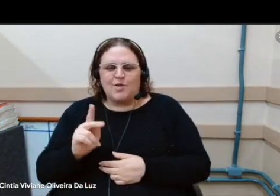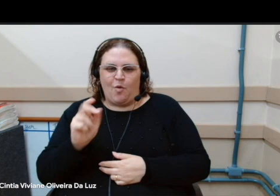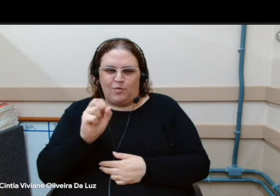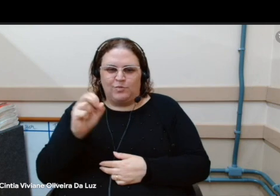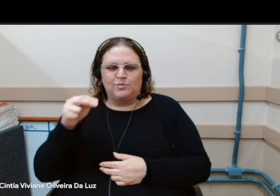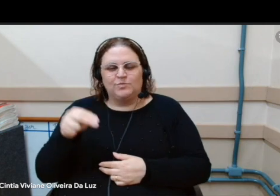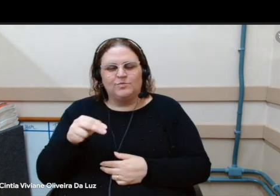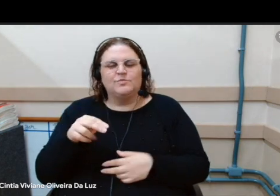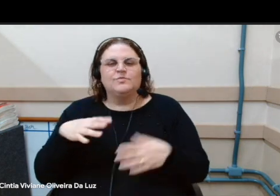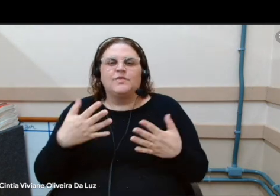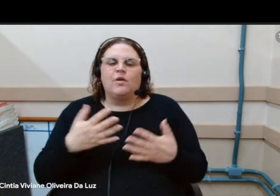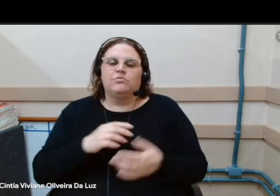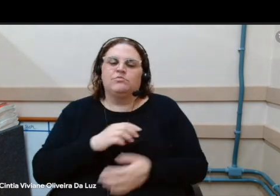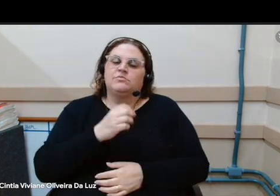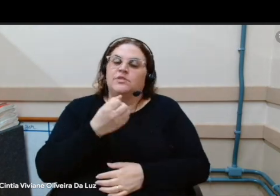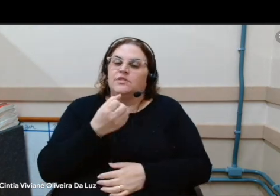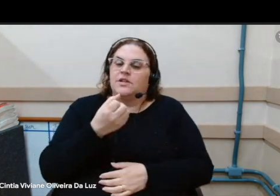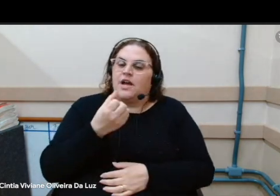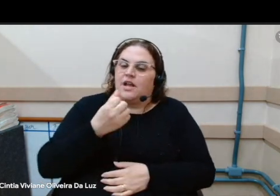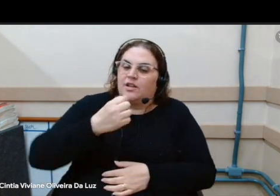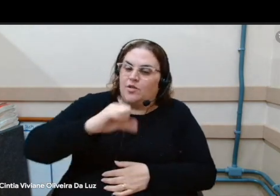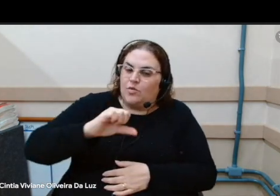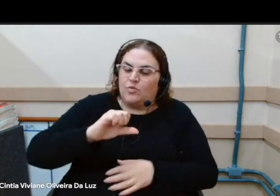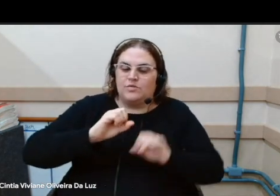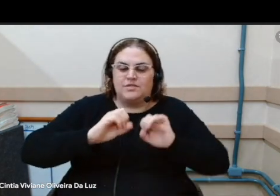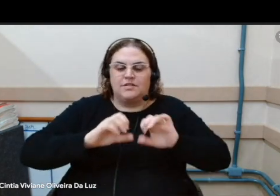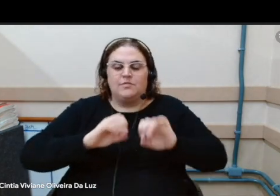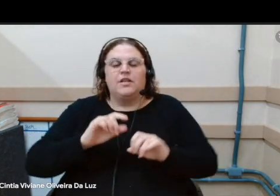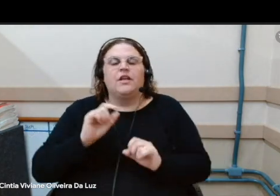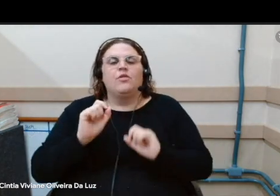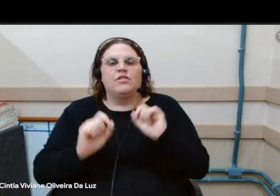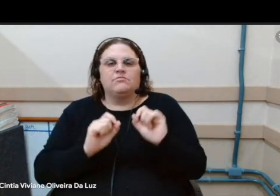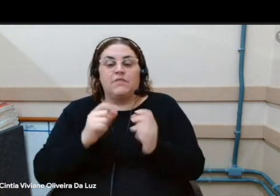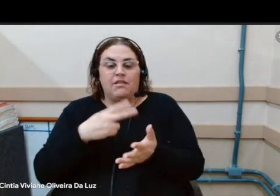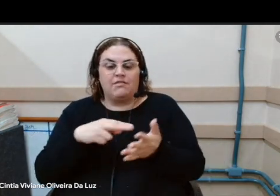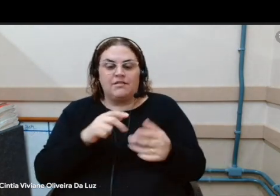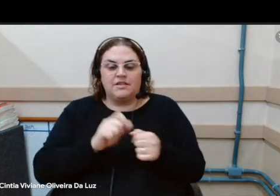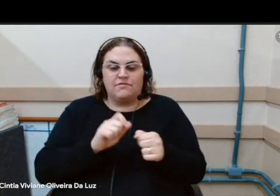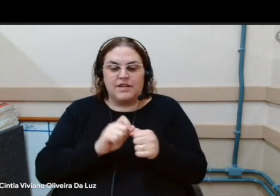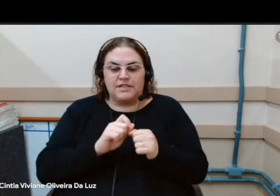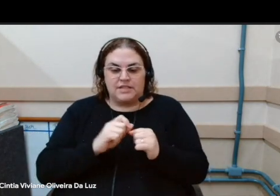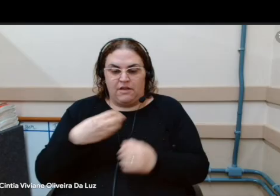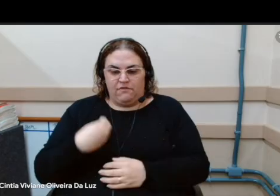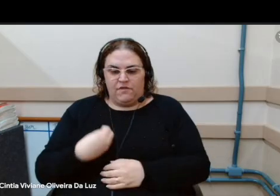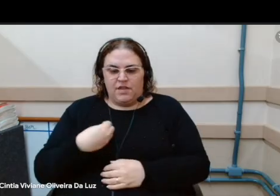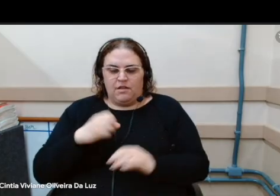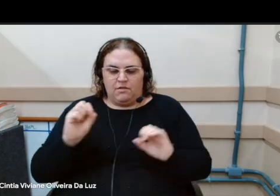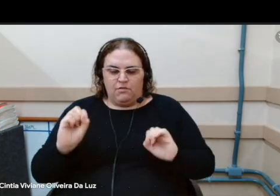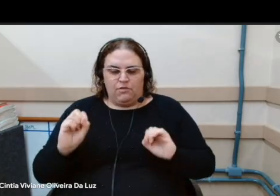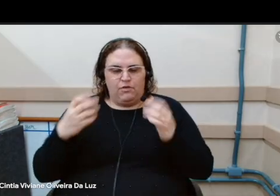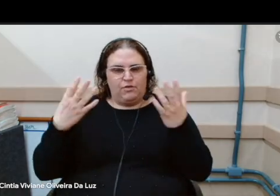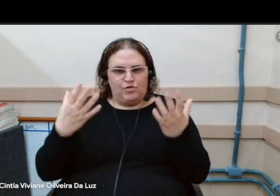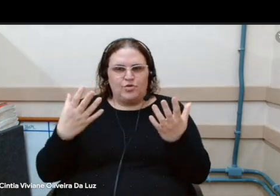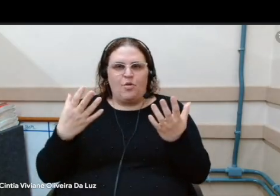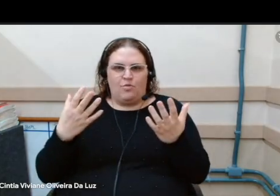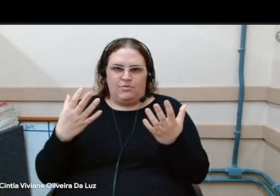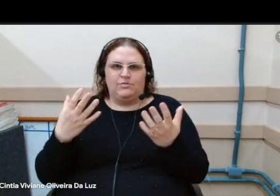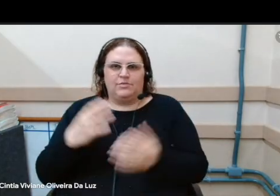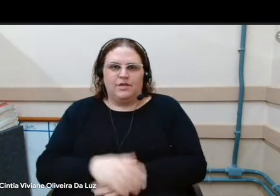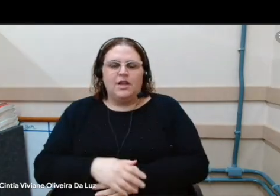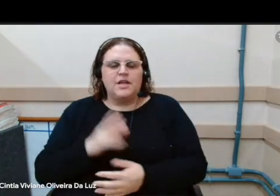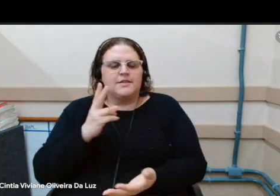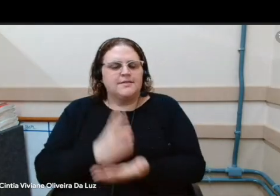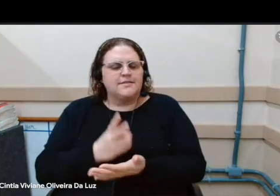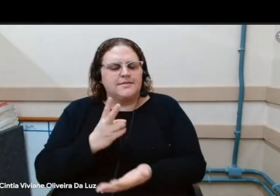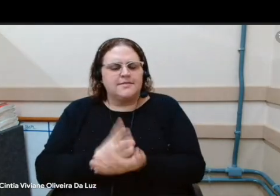a nona lição que eu destaquei é que a dança faz da vida um espetáculo né tem sempre uma